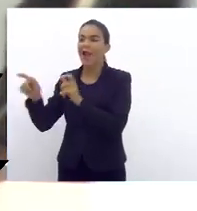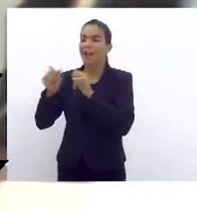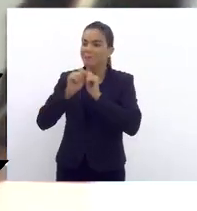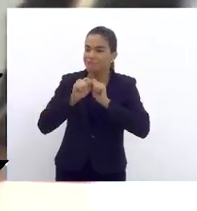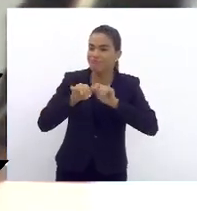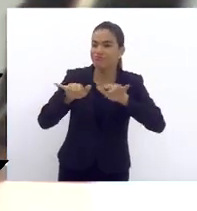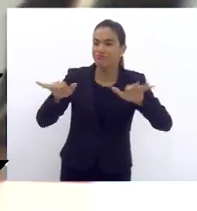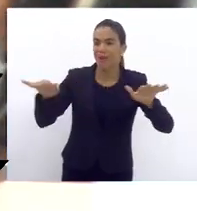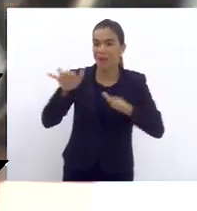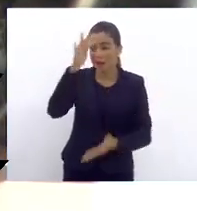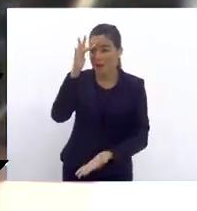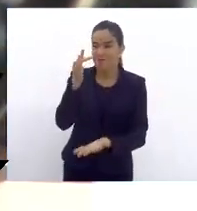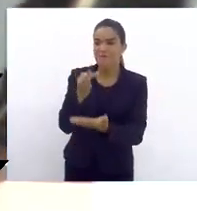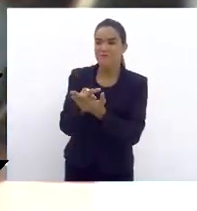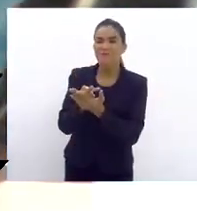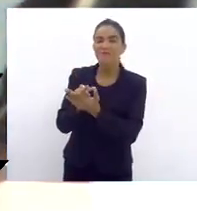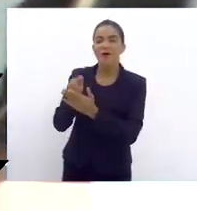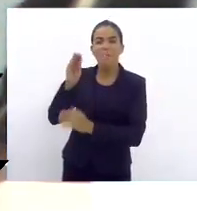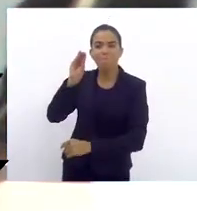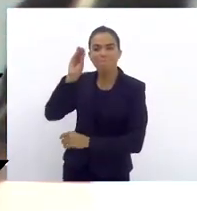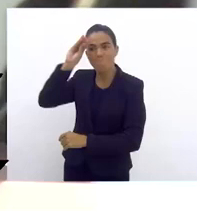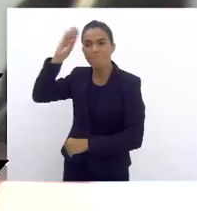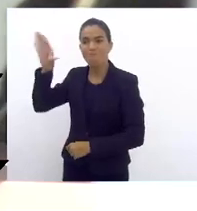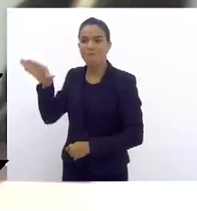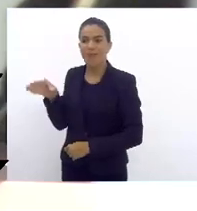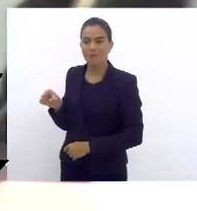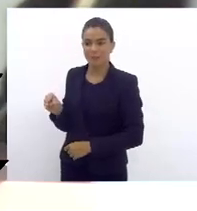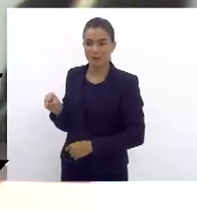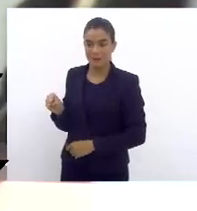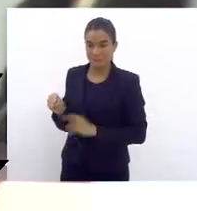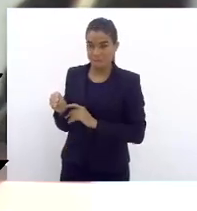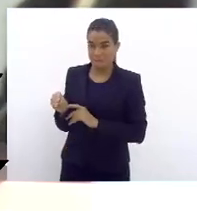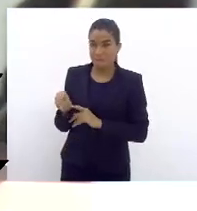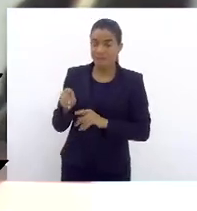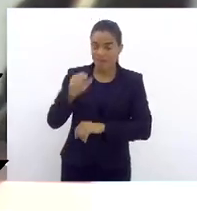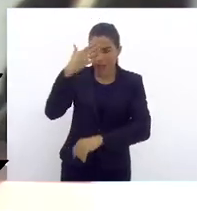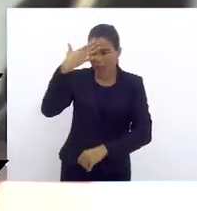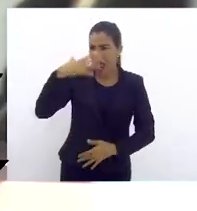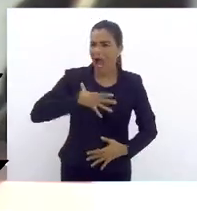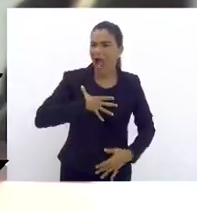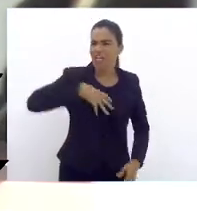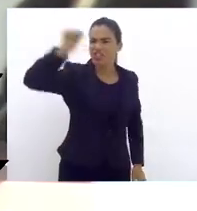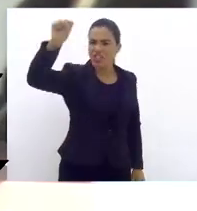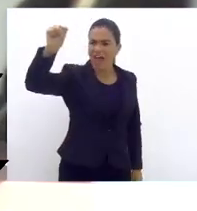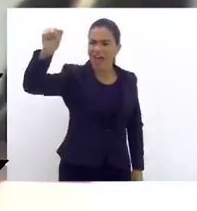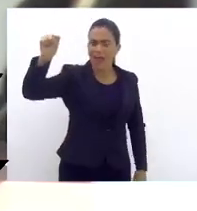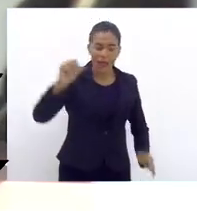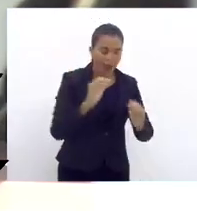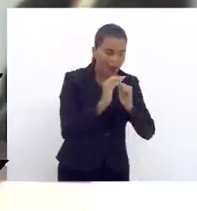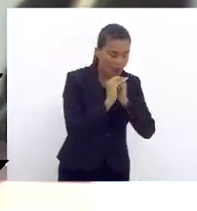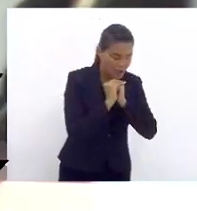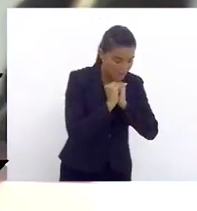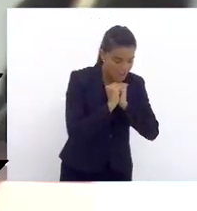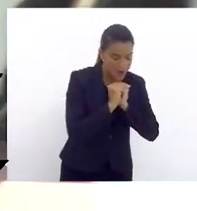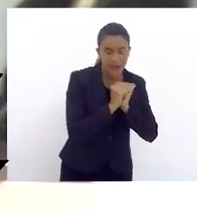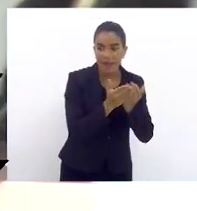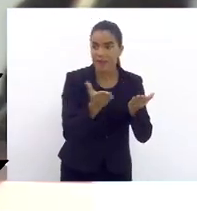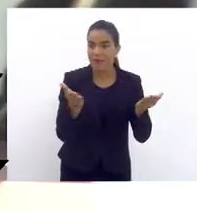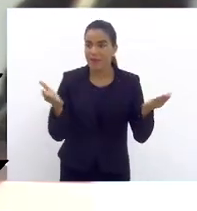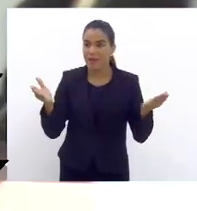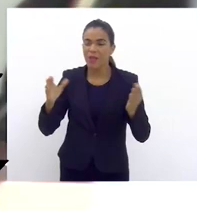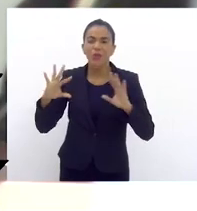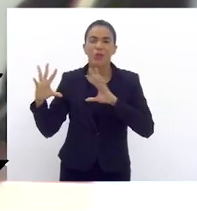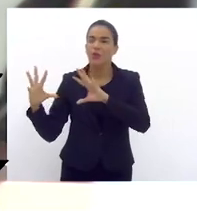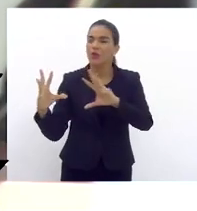a sua fé nas religiões de matriz africana então axé para quem é de axé Amém para quem é de Amém e